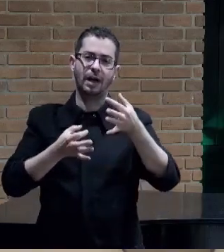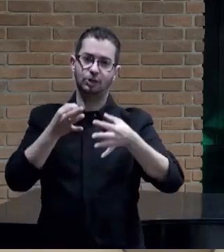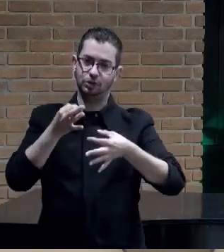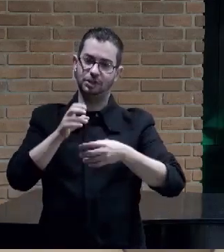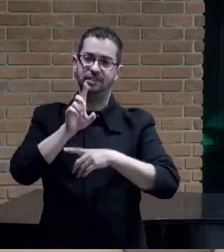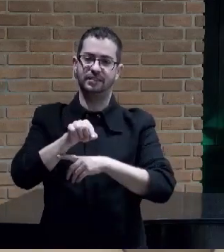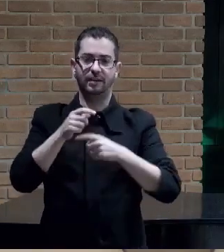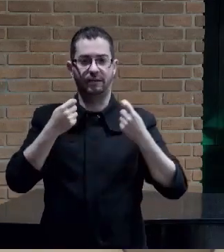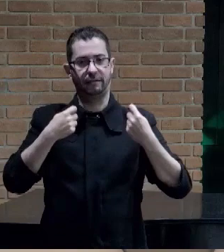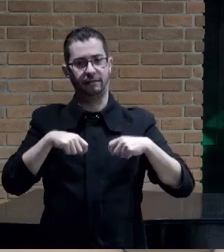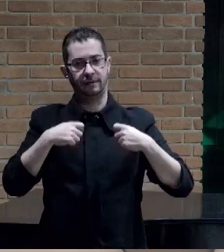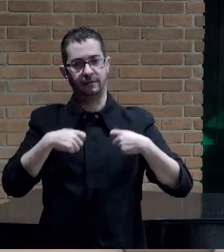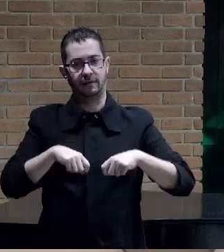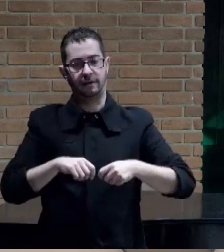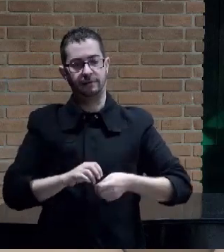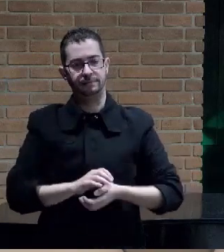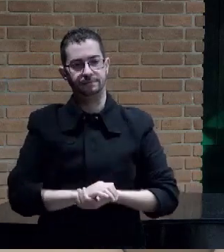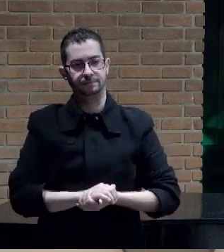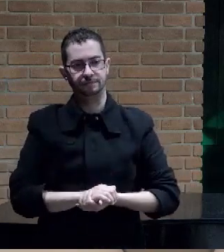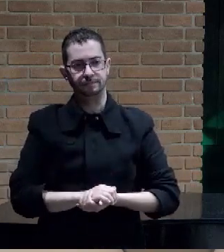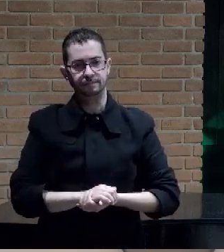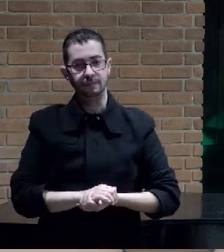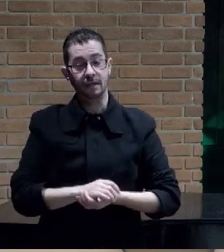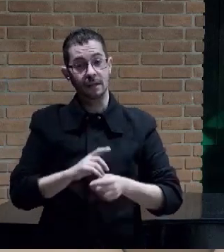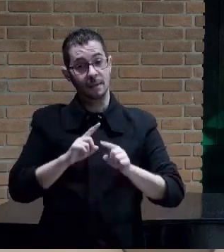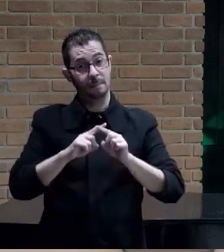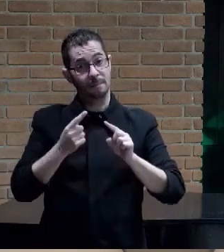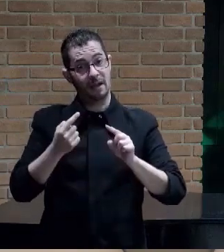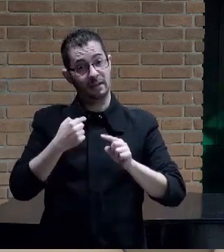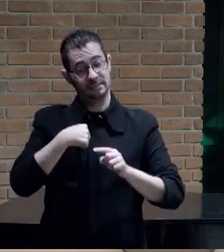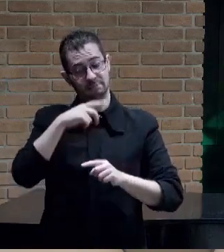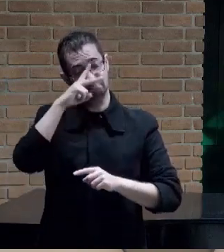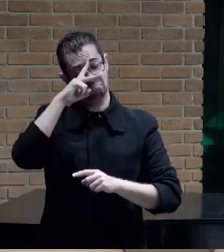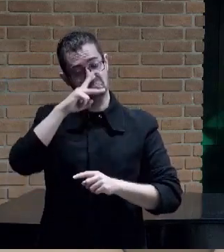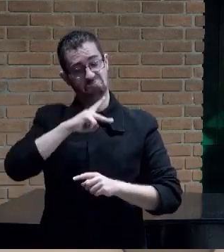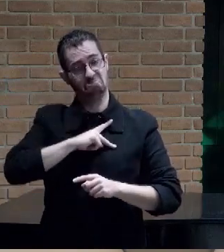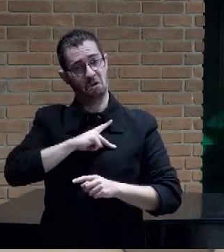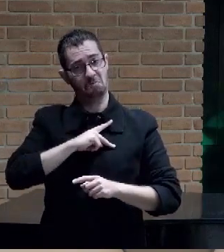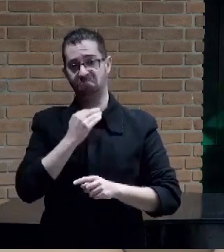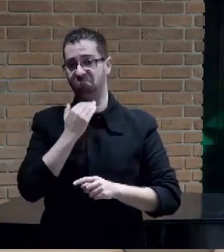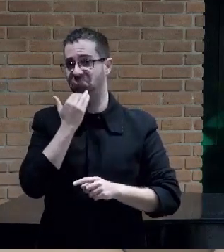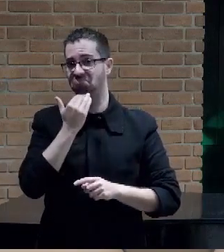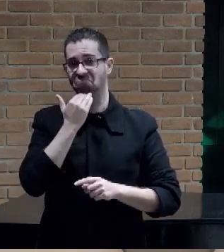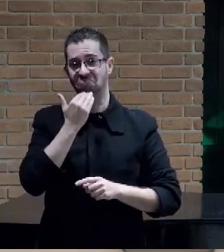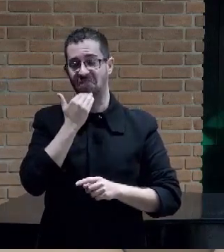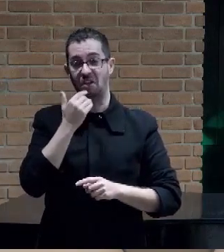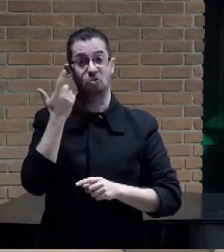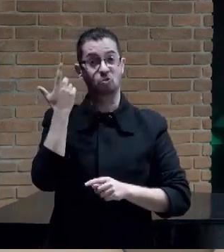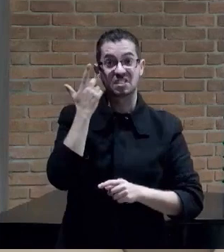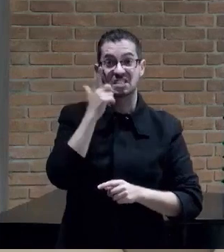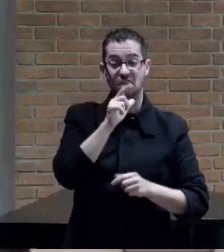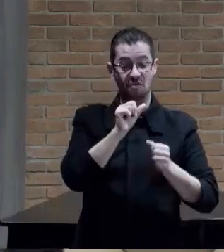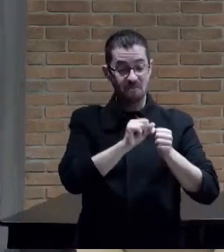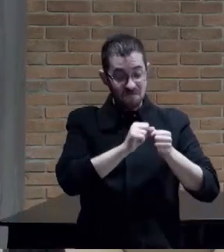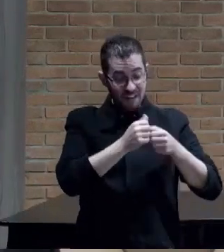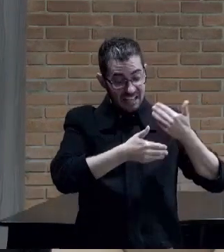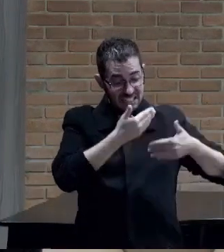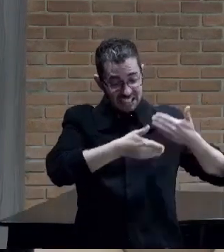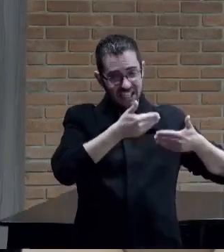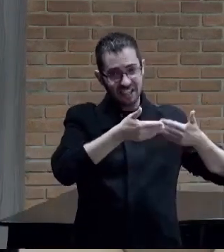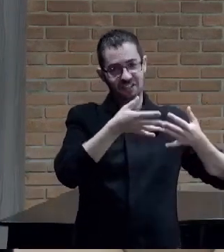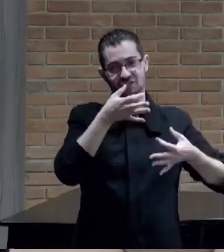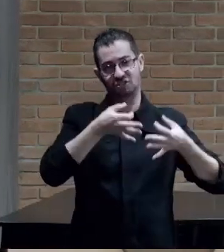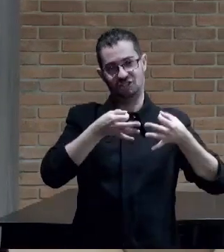necessária. Só que nós não conseguimos produzi-la. Nós não conseguimos nos tornar justos diante